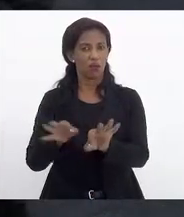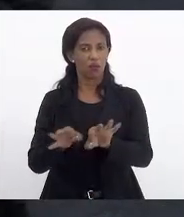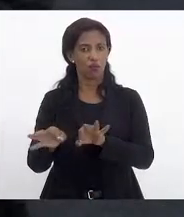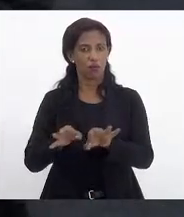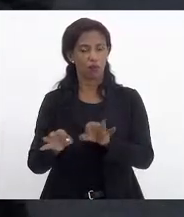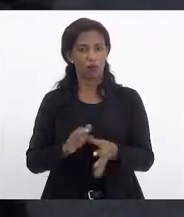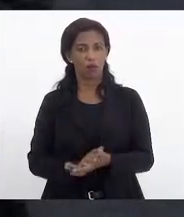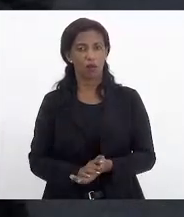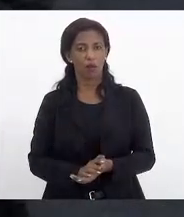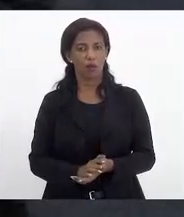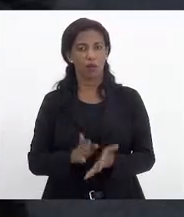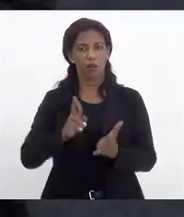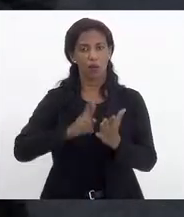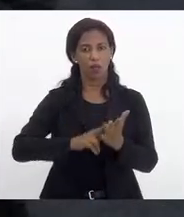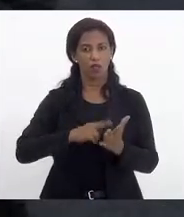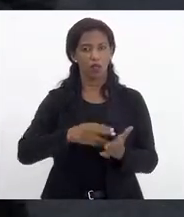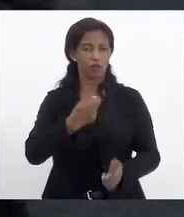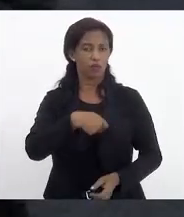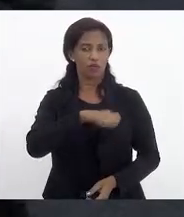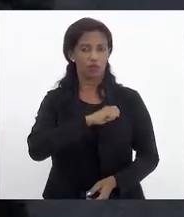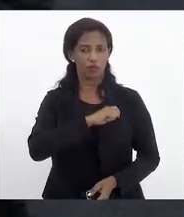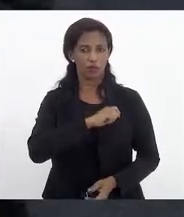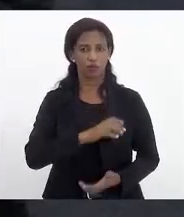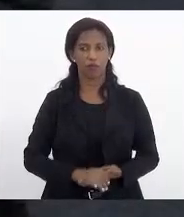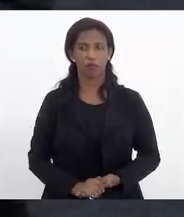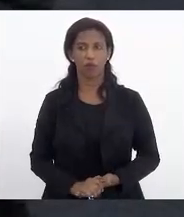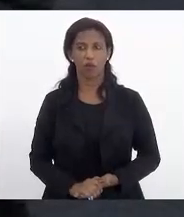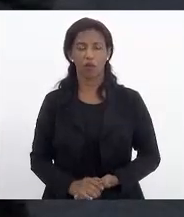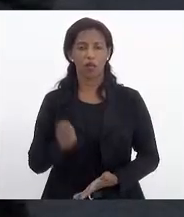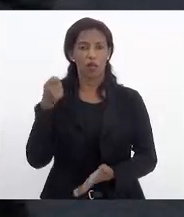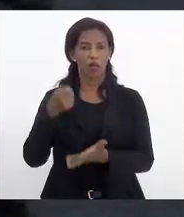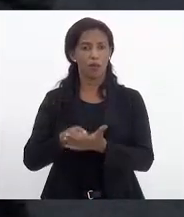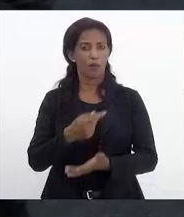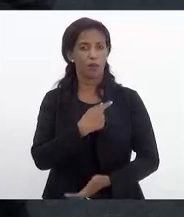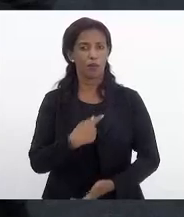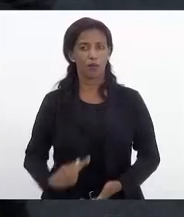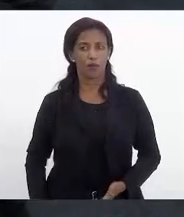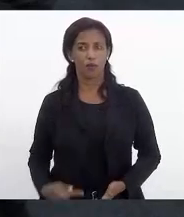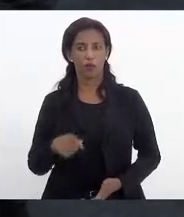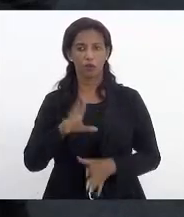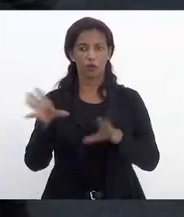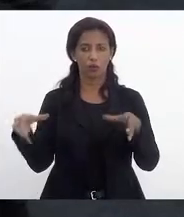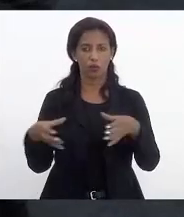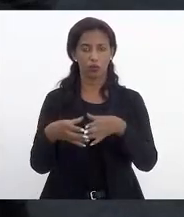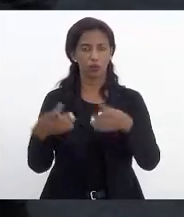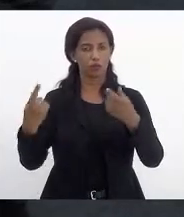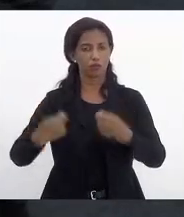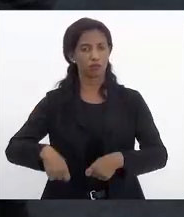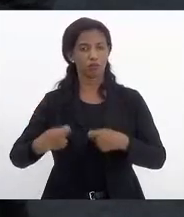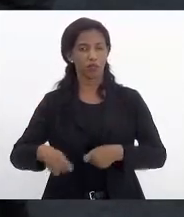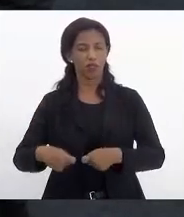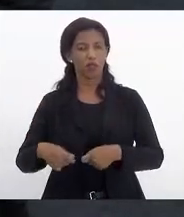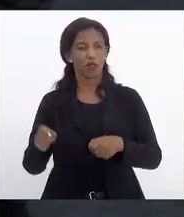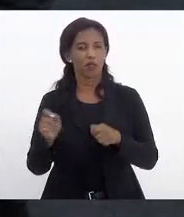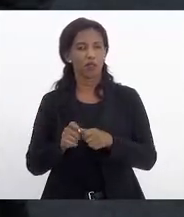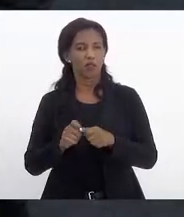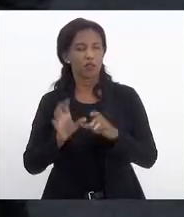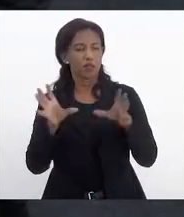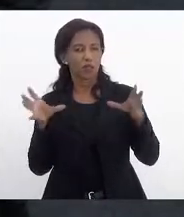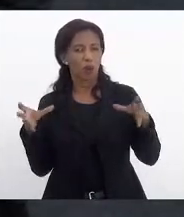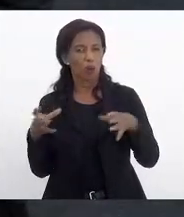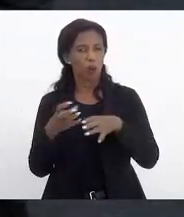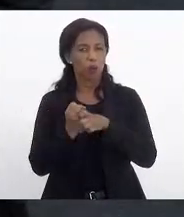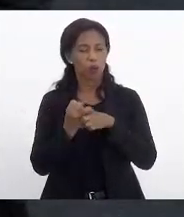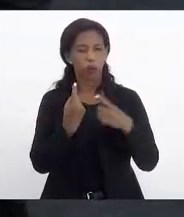formuladas pelo regime de recuperação fiscal impõem ao governador esse conjunto, a necessidade de promover esse conjunto